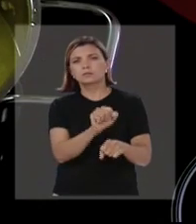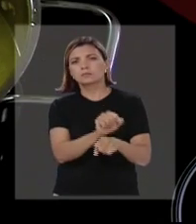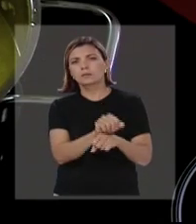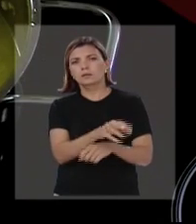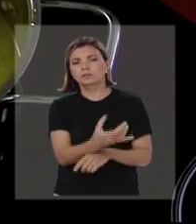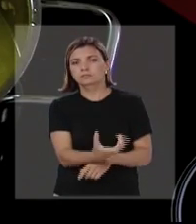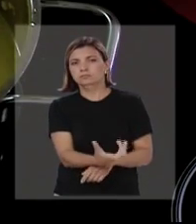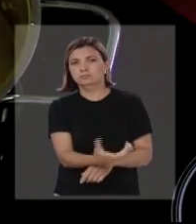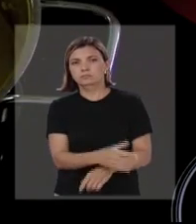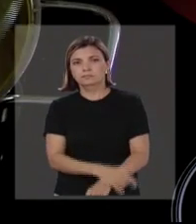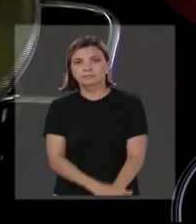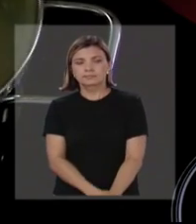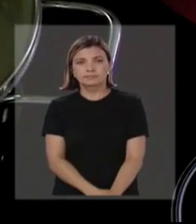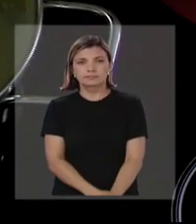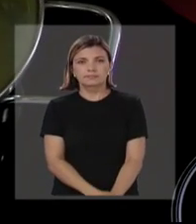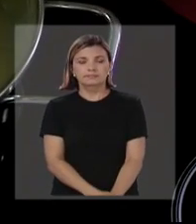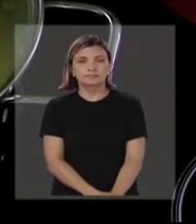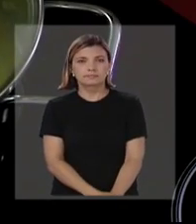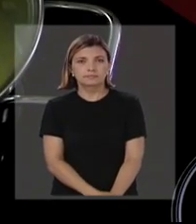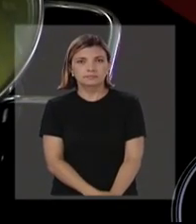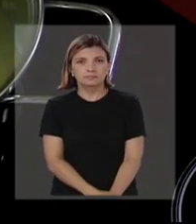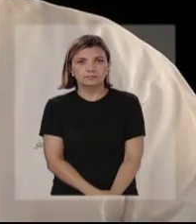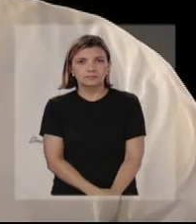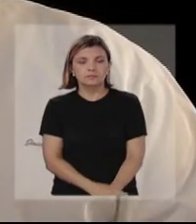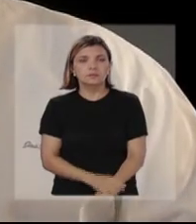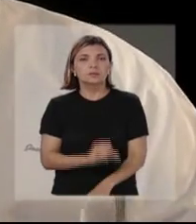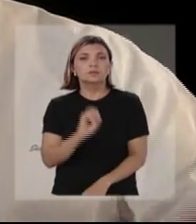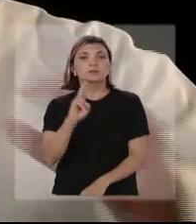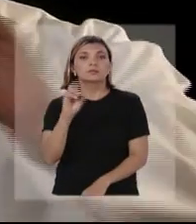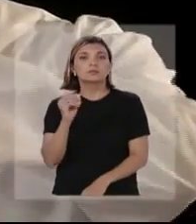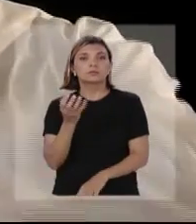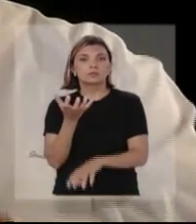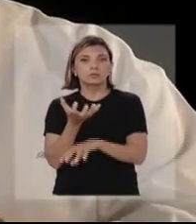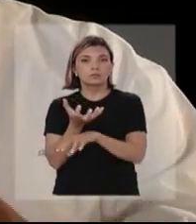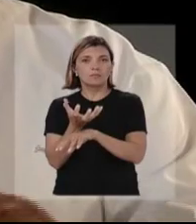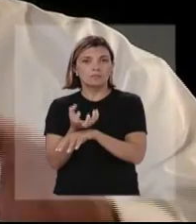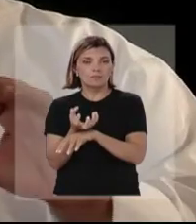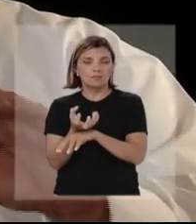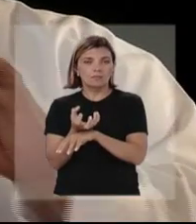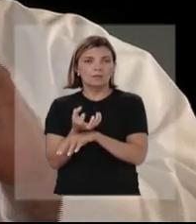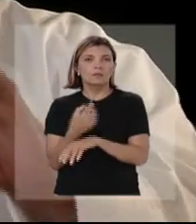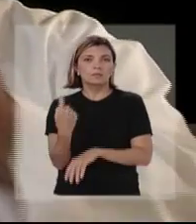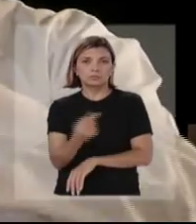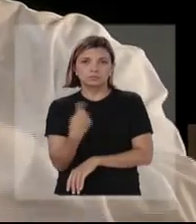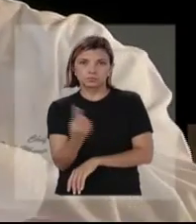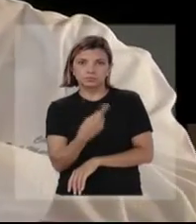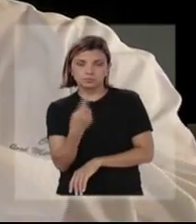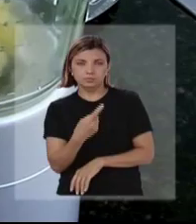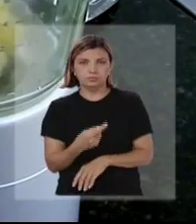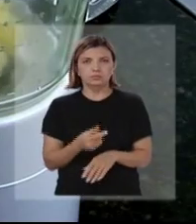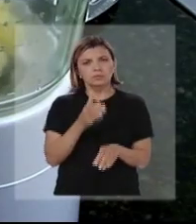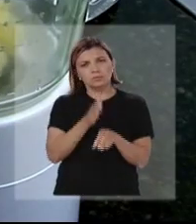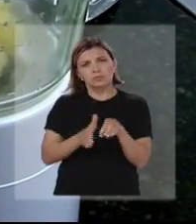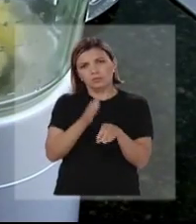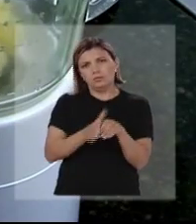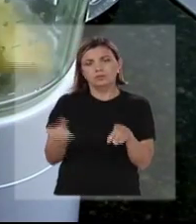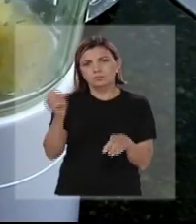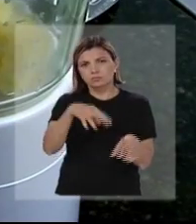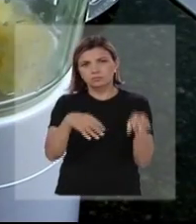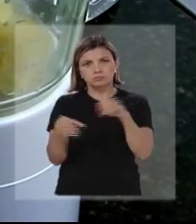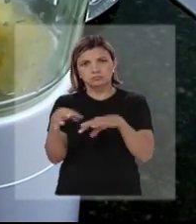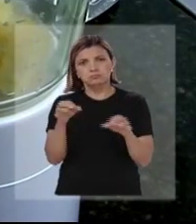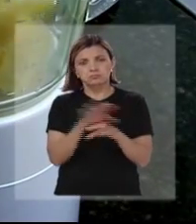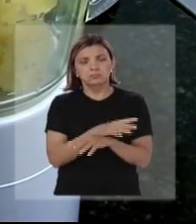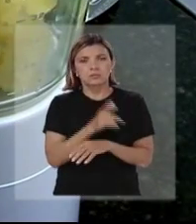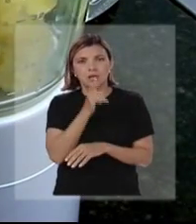Agora é só esperar cozinhar. Para o suco de abacaxi descerrado, precisamos de um liquidificador. Coloco os pedaços